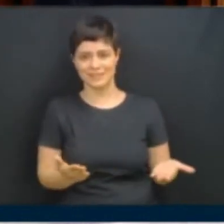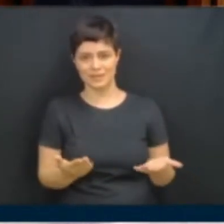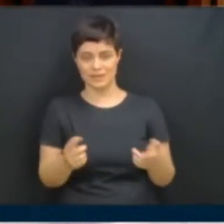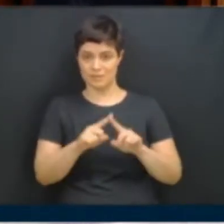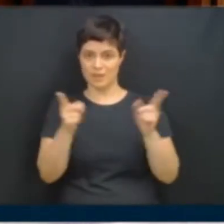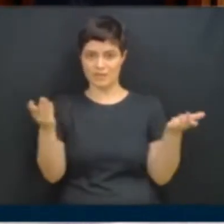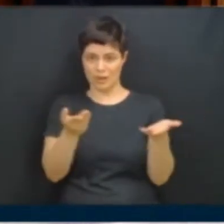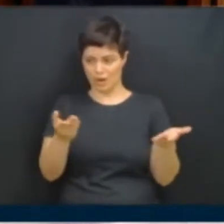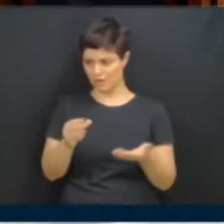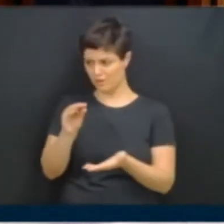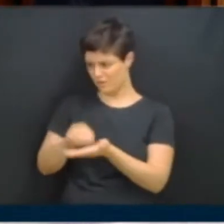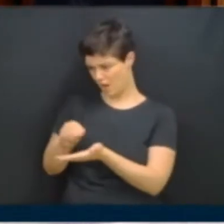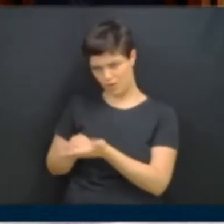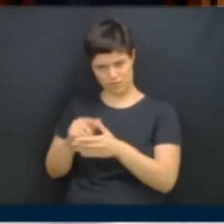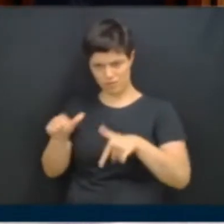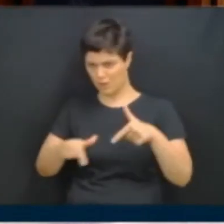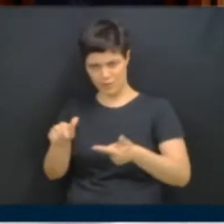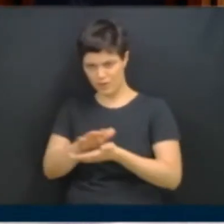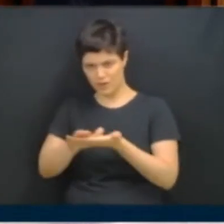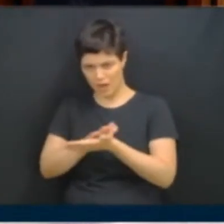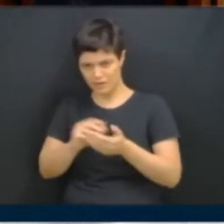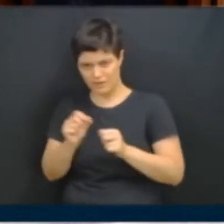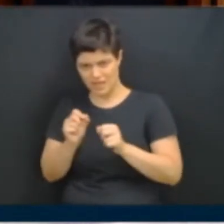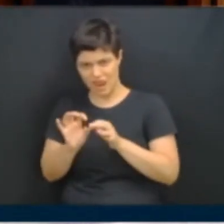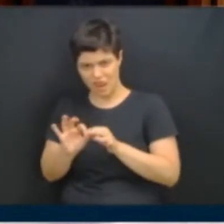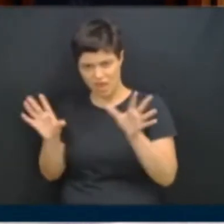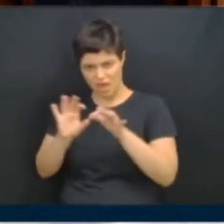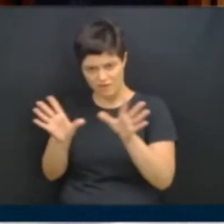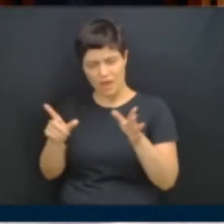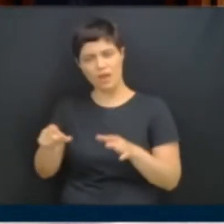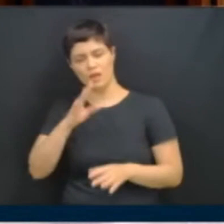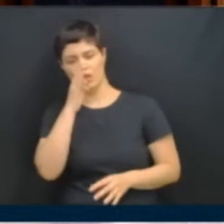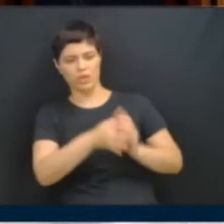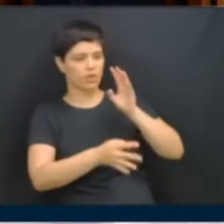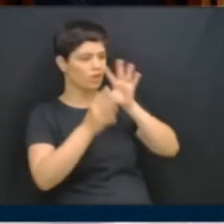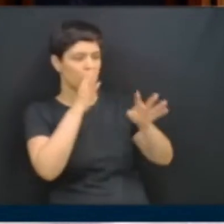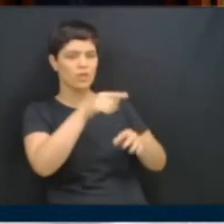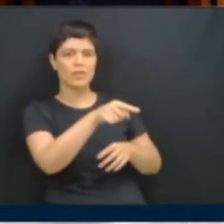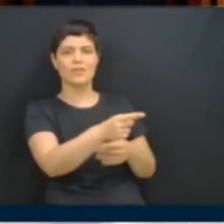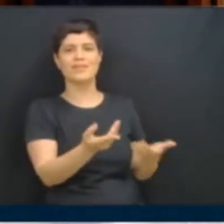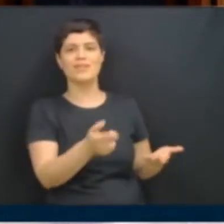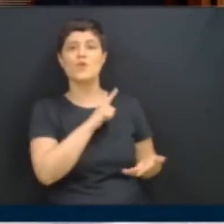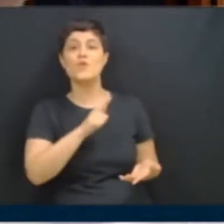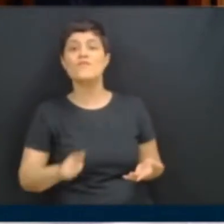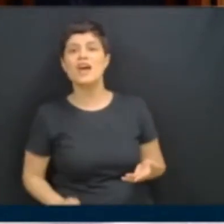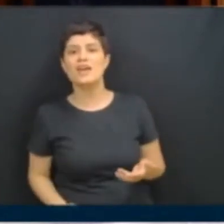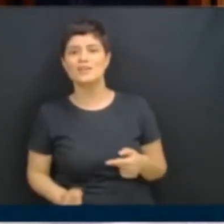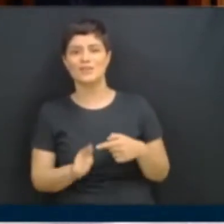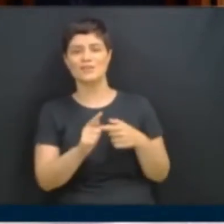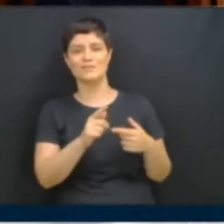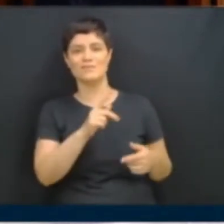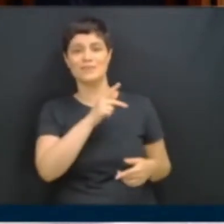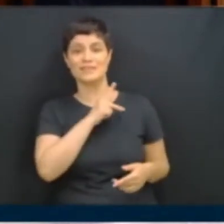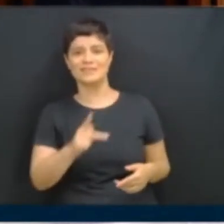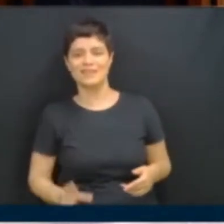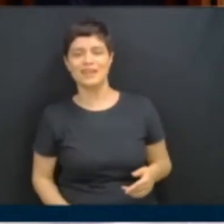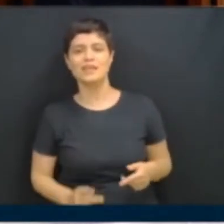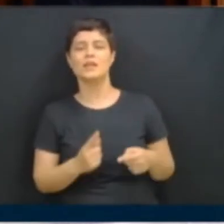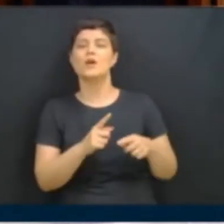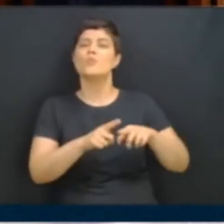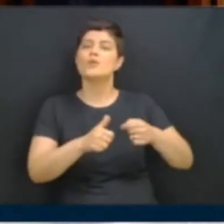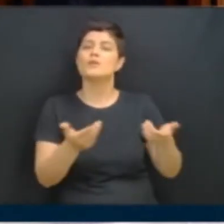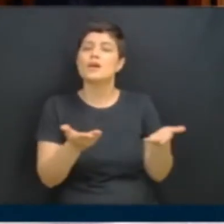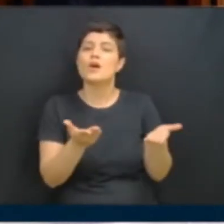do que fazer, está criticando um governo que, de forma momentânea e por instrução legal,